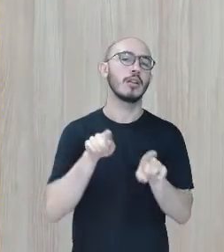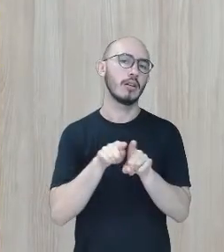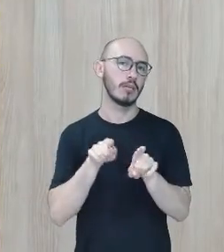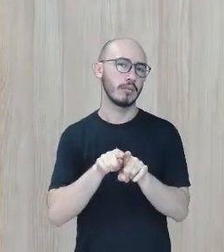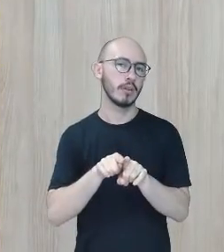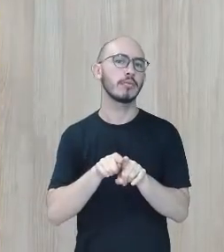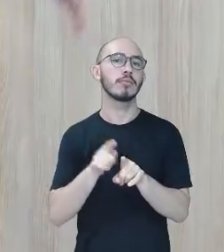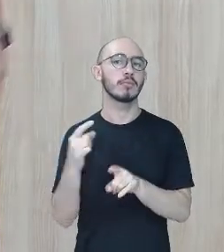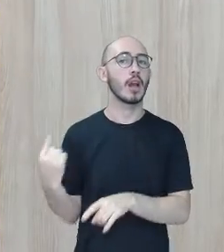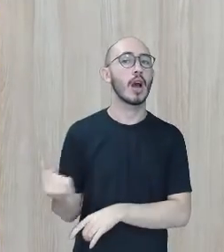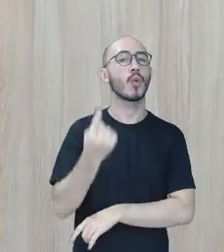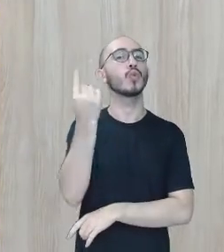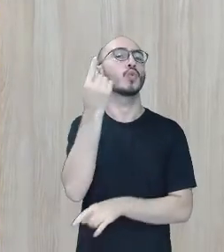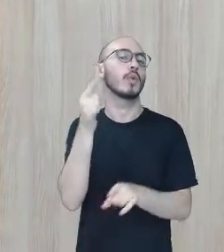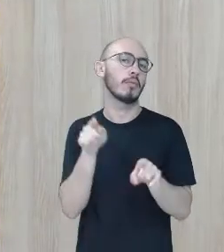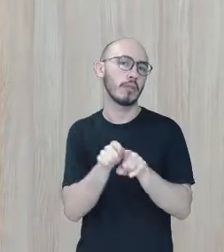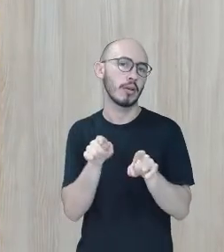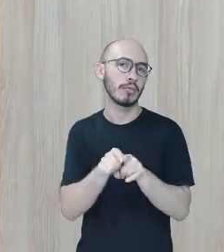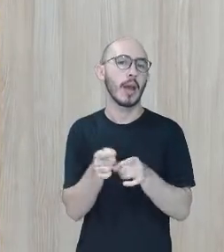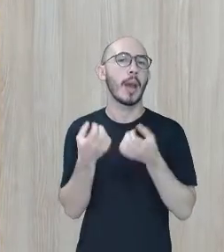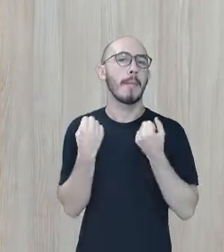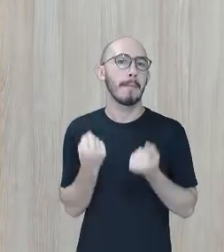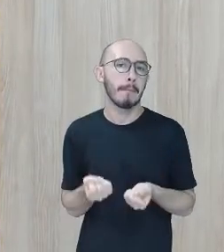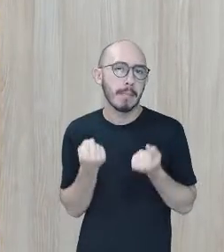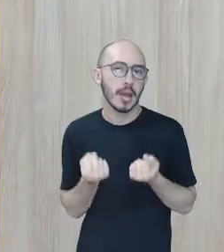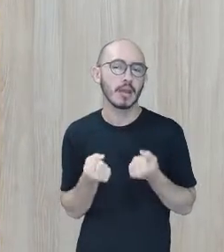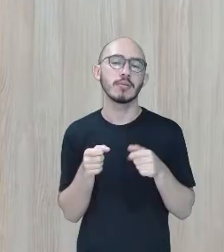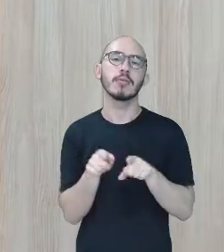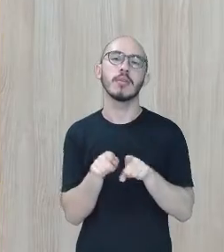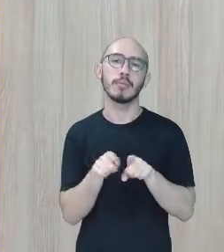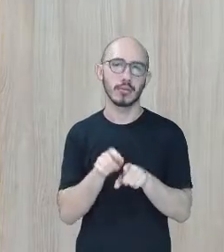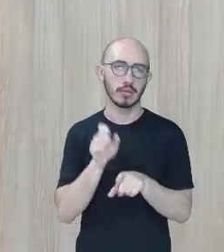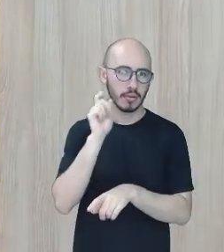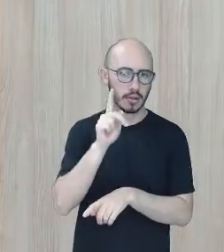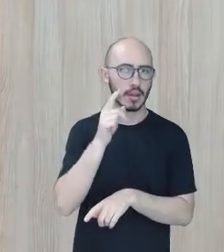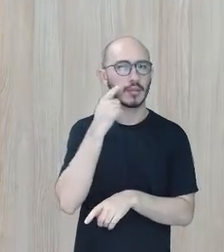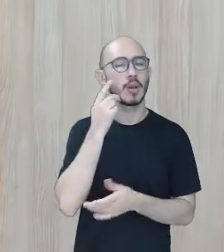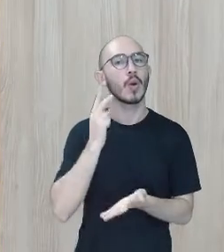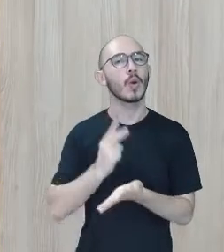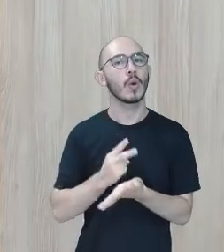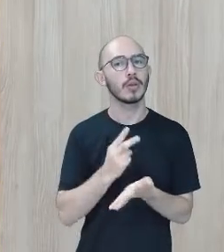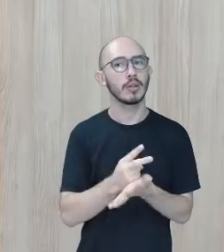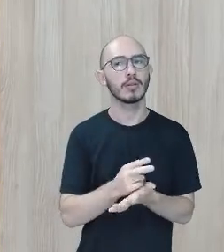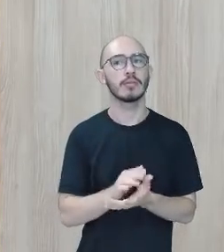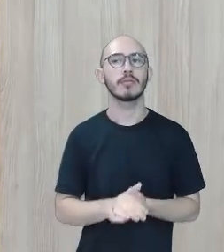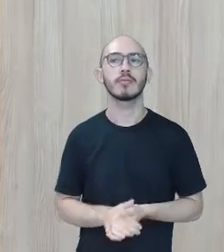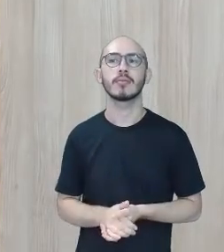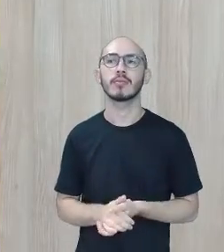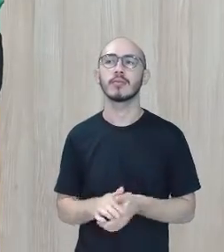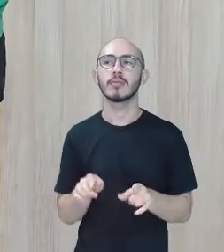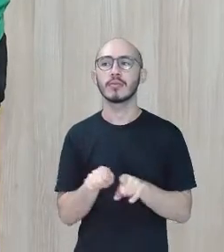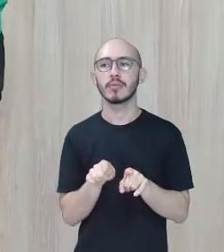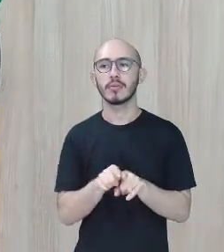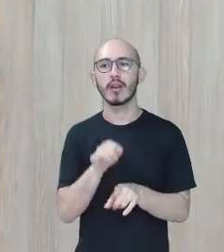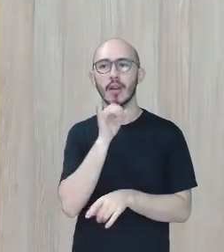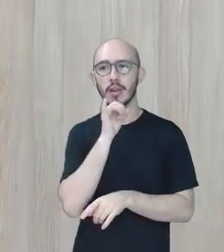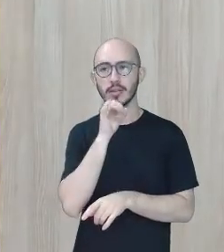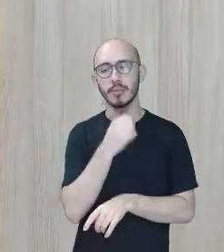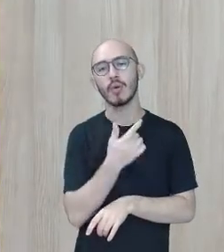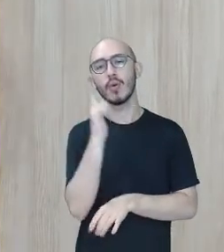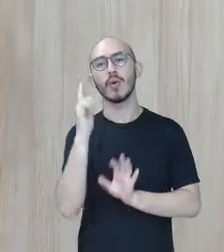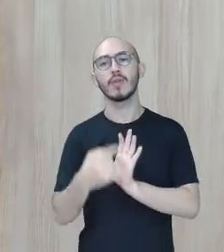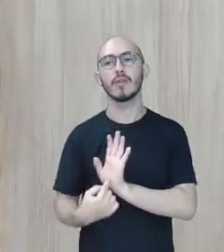certo? De altura, de peso, tá? Vamos seguindo aqui. Trouxe outro exemplo aqui para a gente